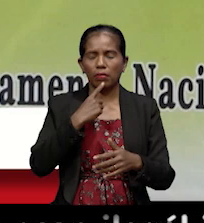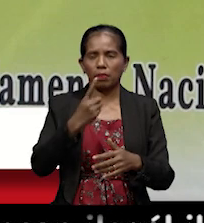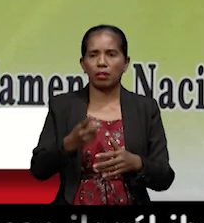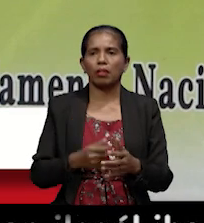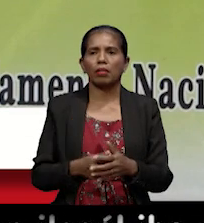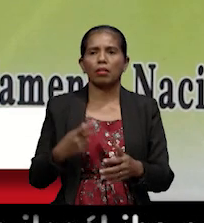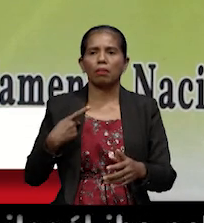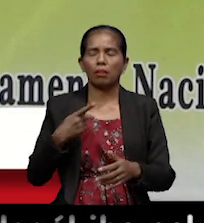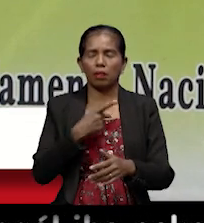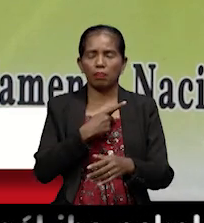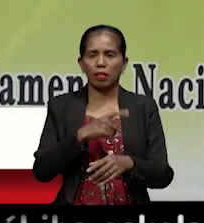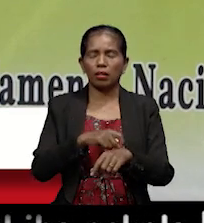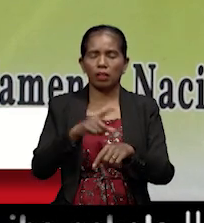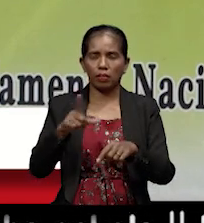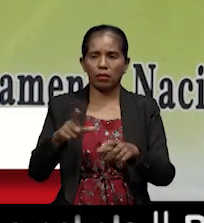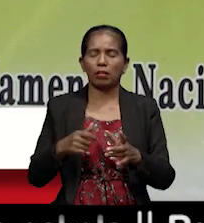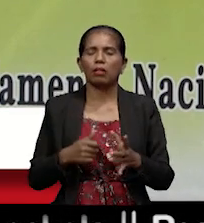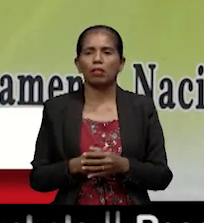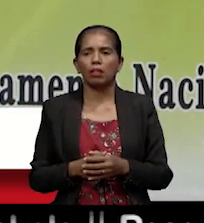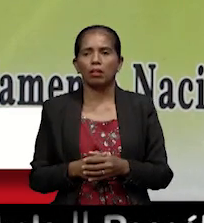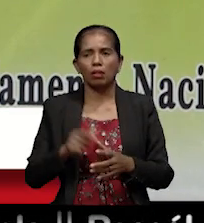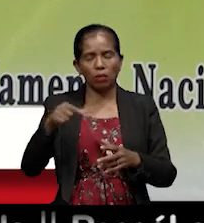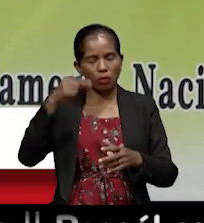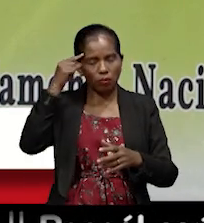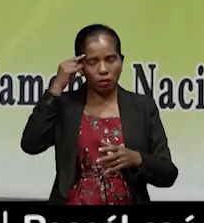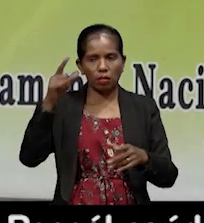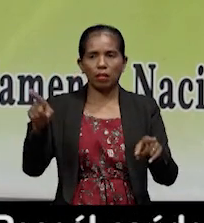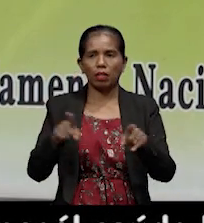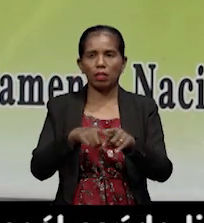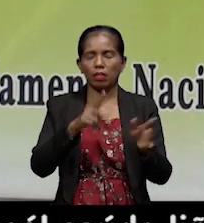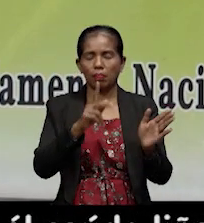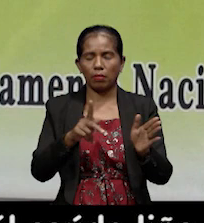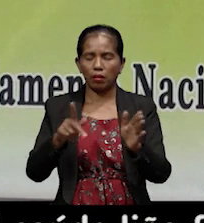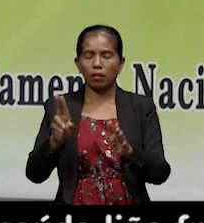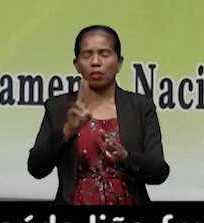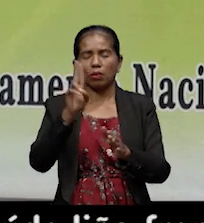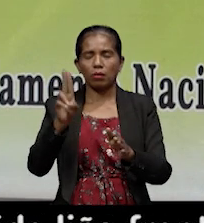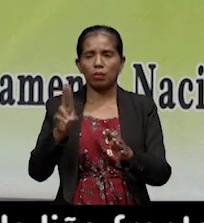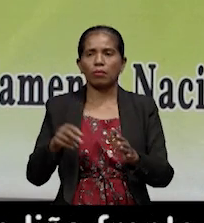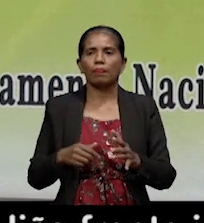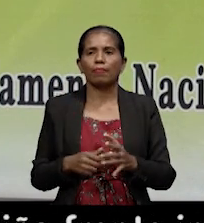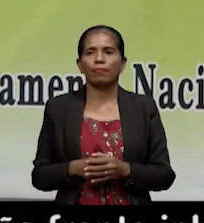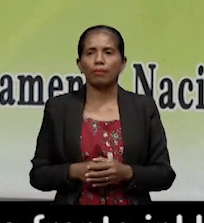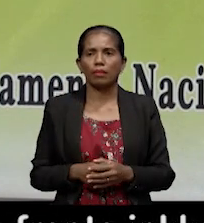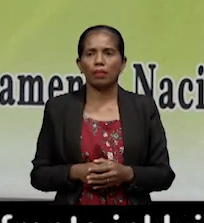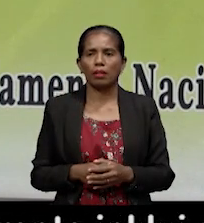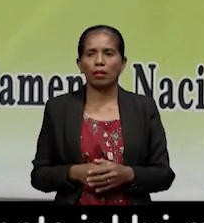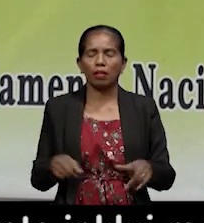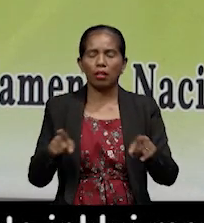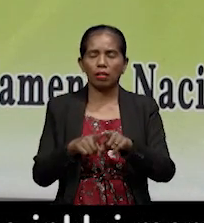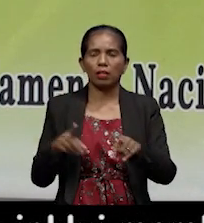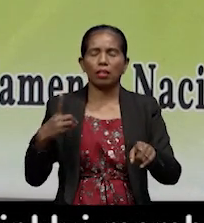Parlamento nebe haurus governo no governo be mane sa planeador no executador no dar